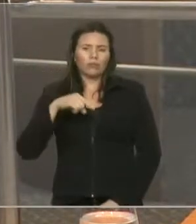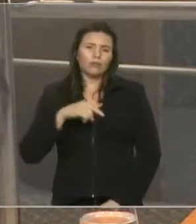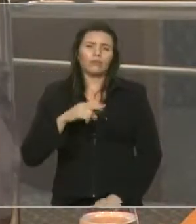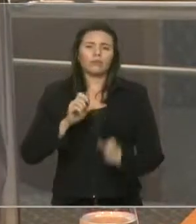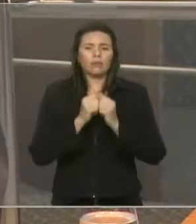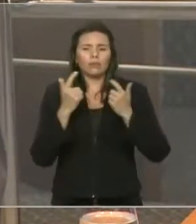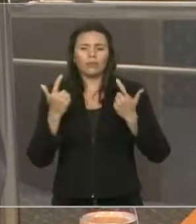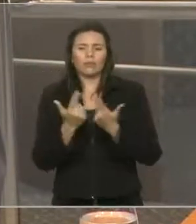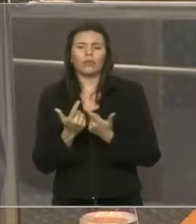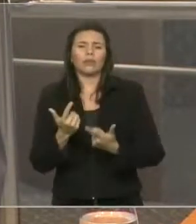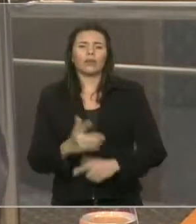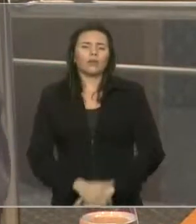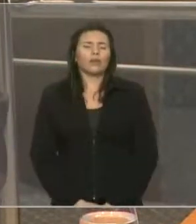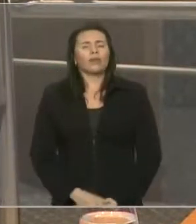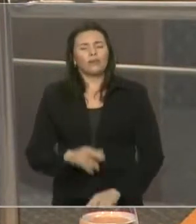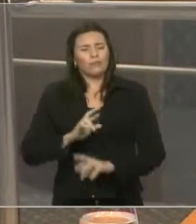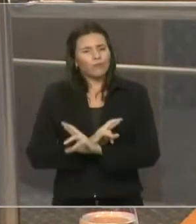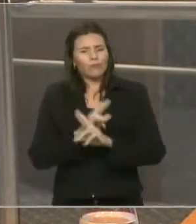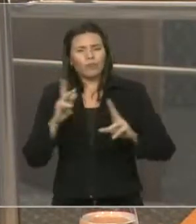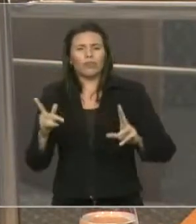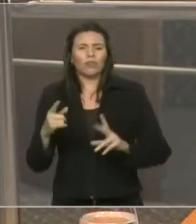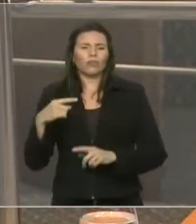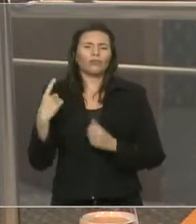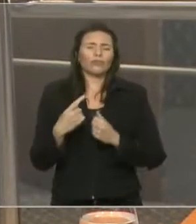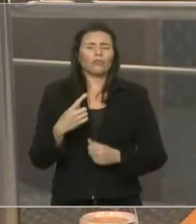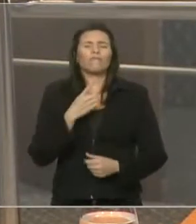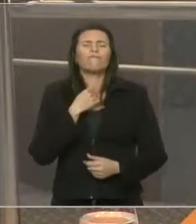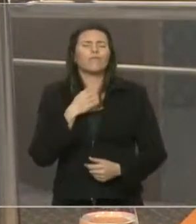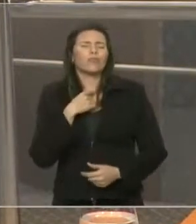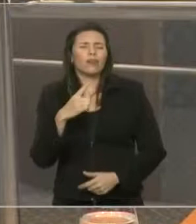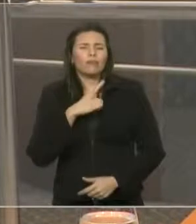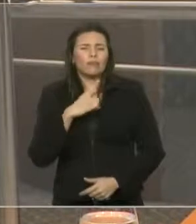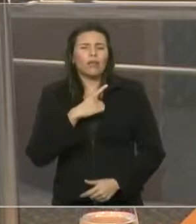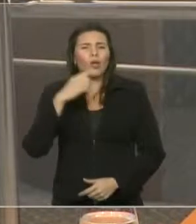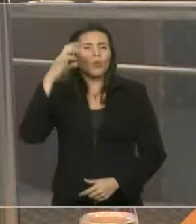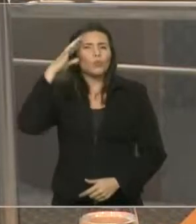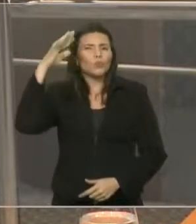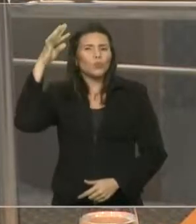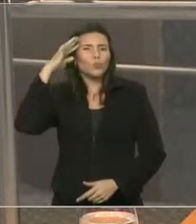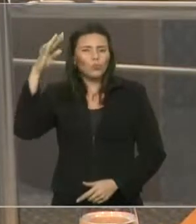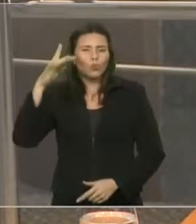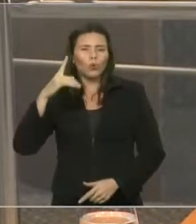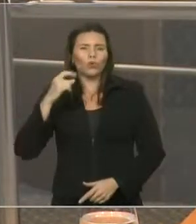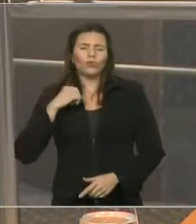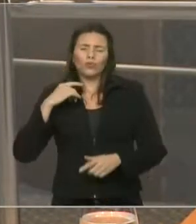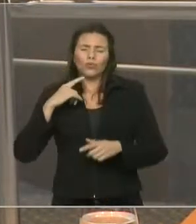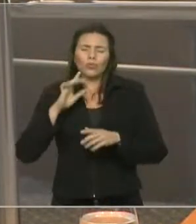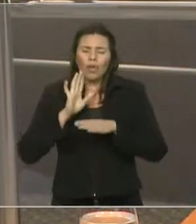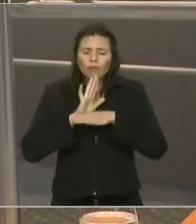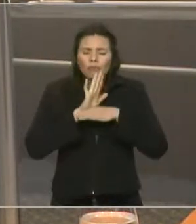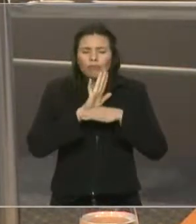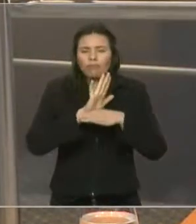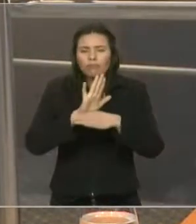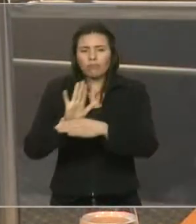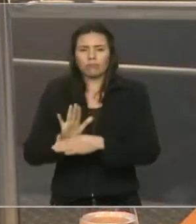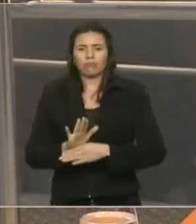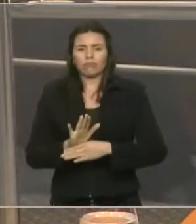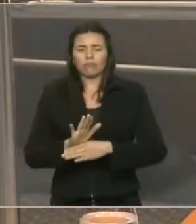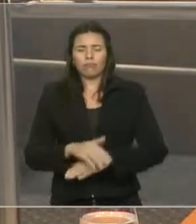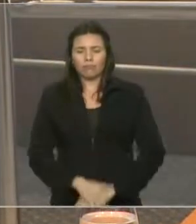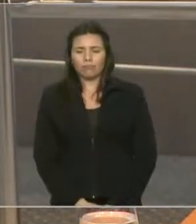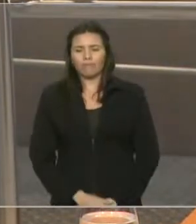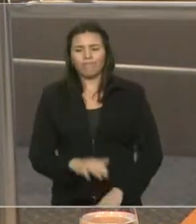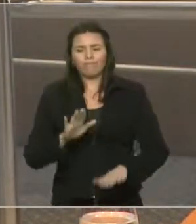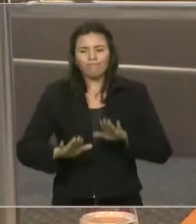nós trazemos sonhos para cá, trazemos esperança, uma vontade muito forte de poder contribuir e às vezes